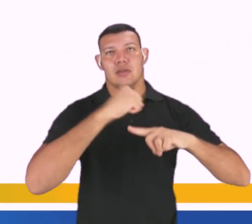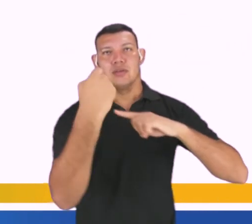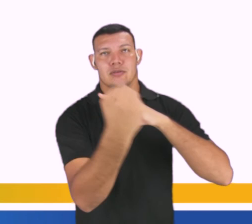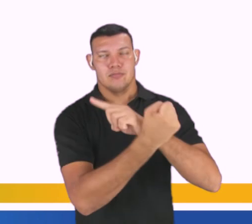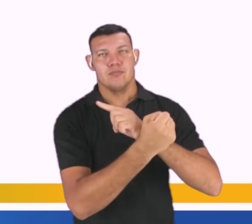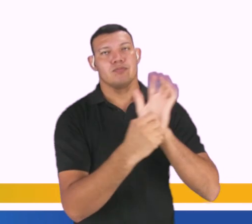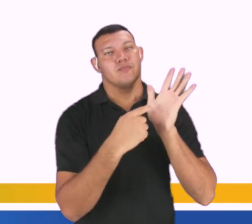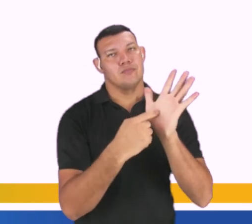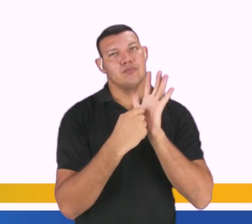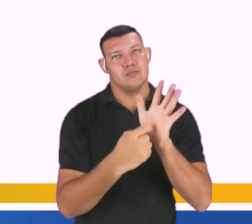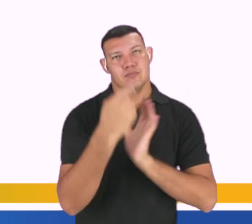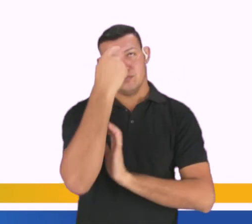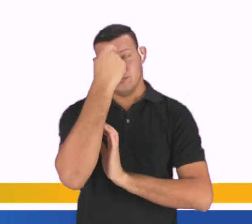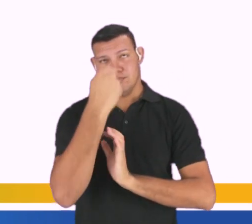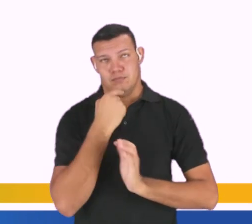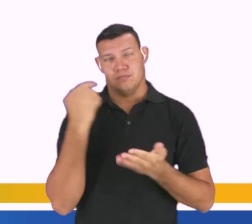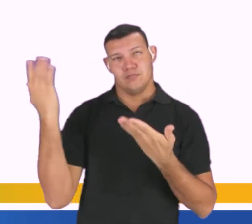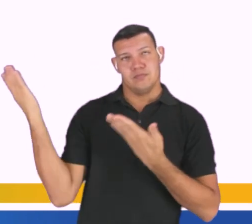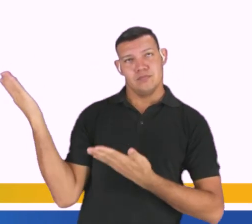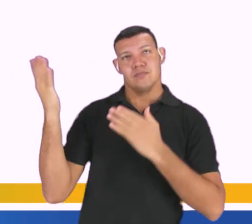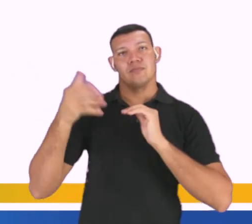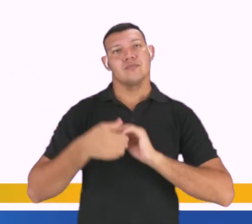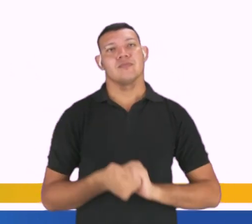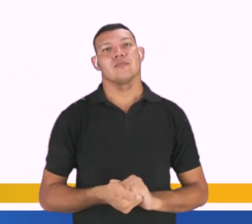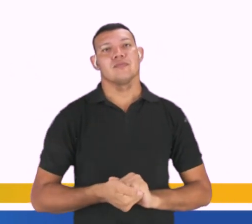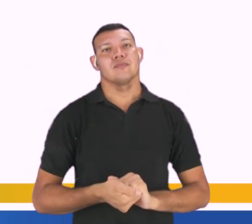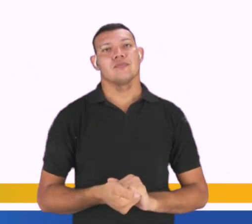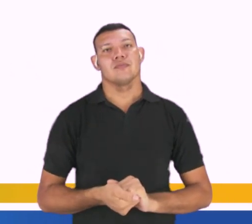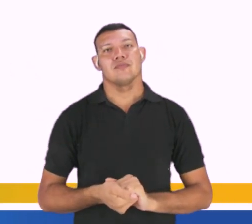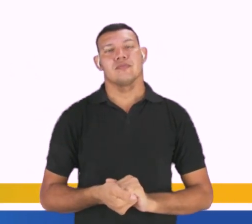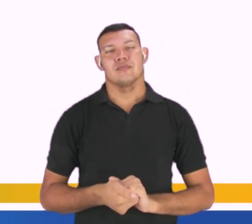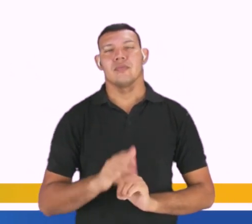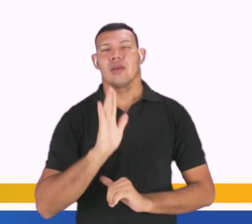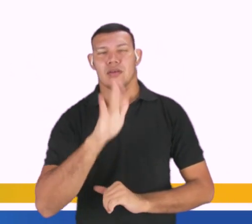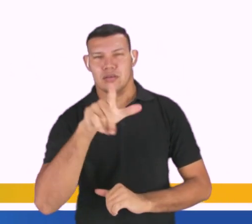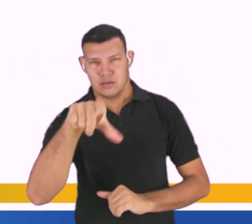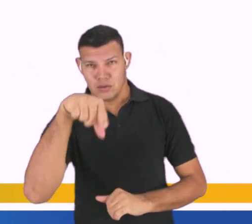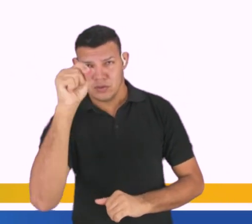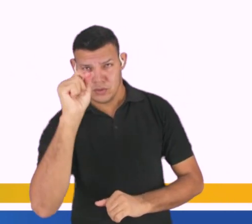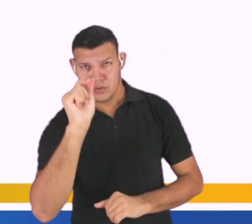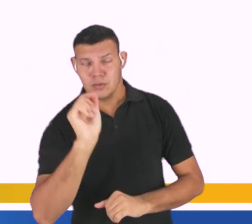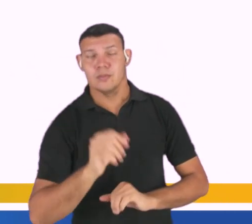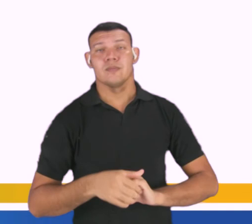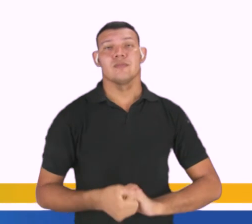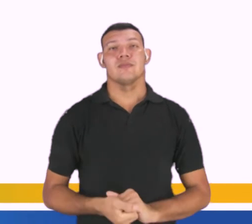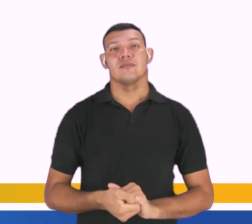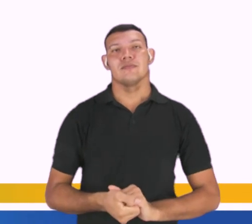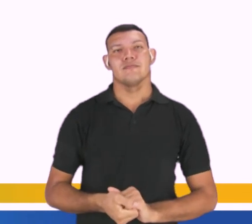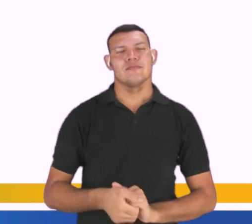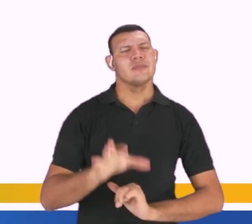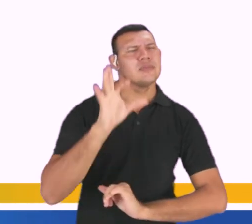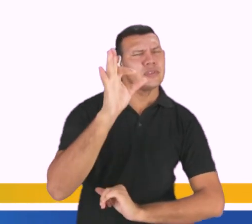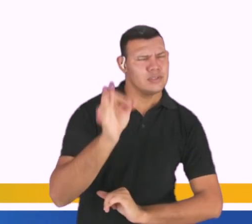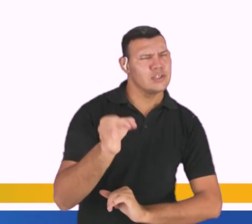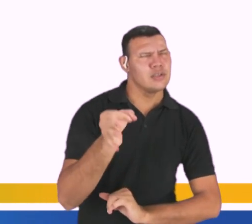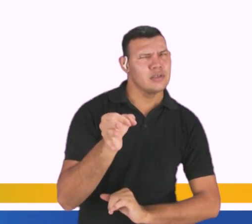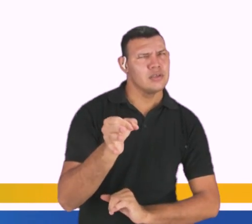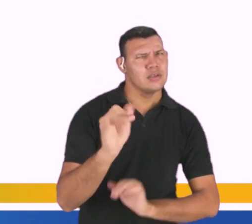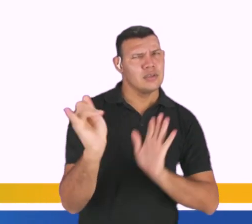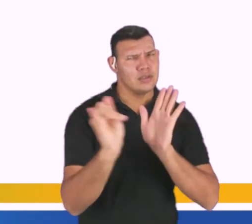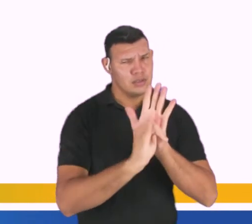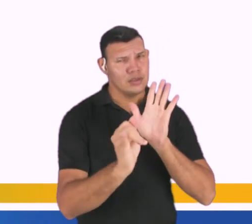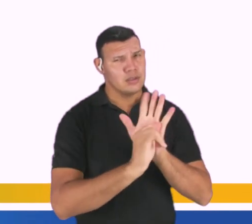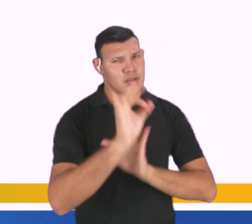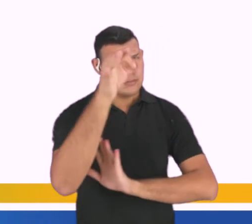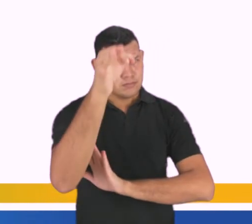figura conforme você observa na imagem. Fez então a sua escolha? Tem certeza que conseguiu identificar